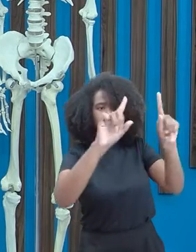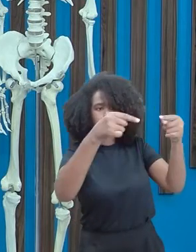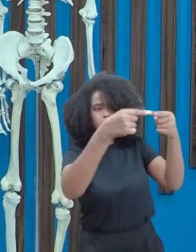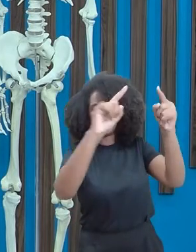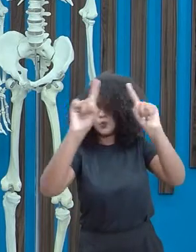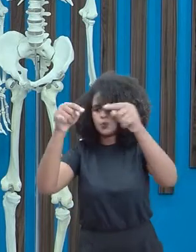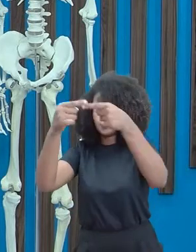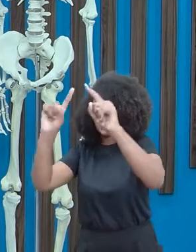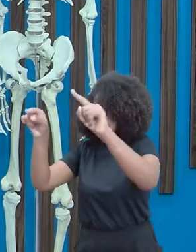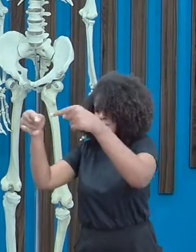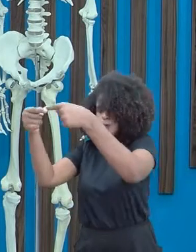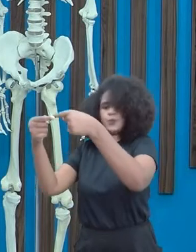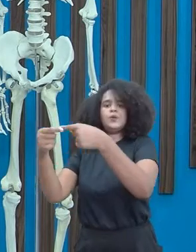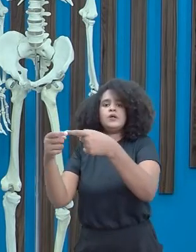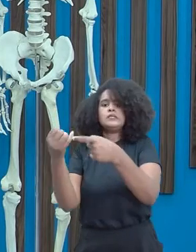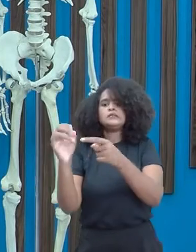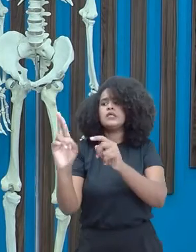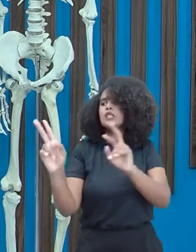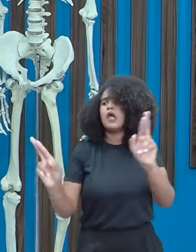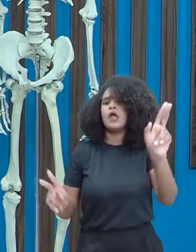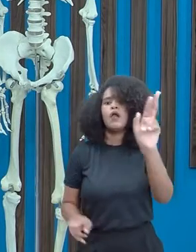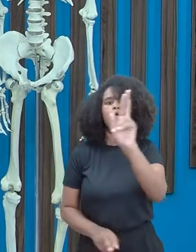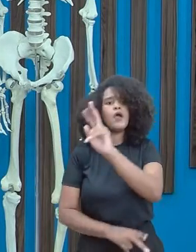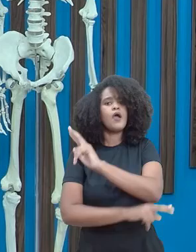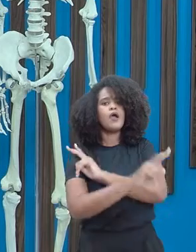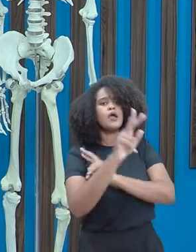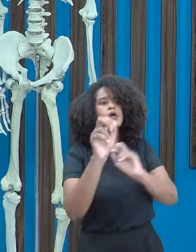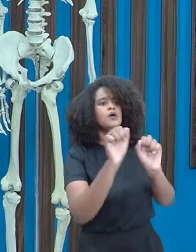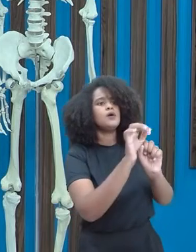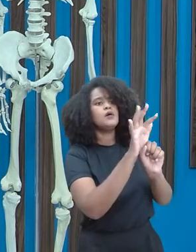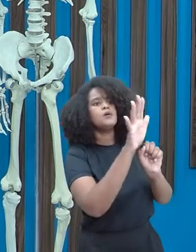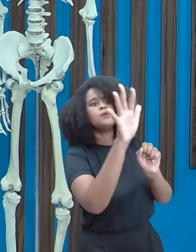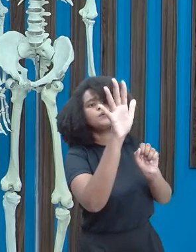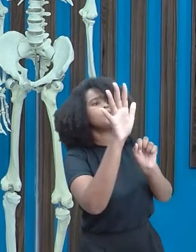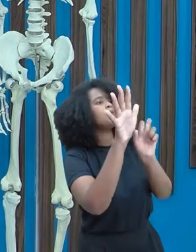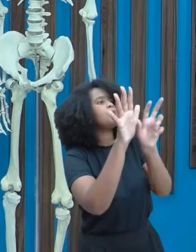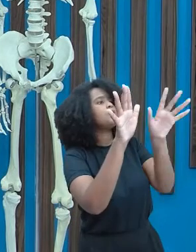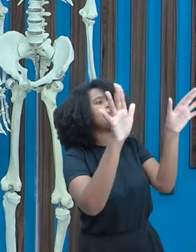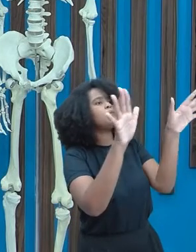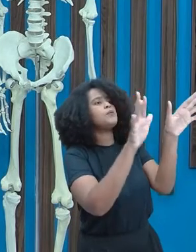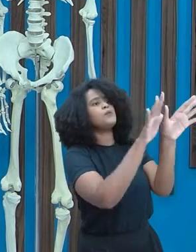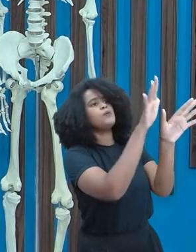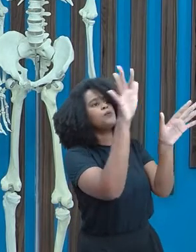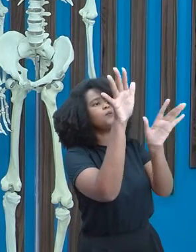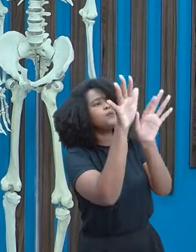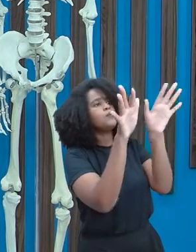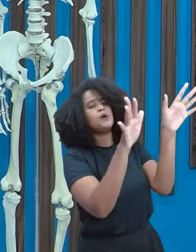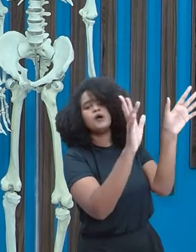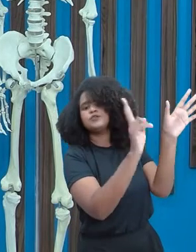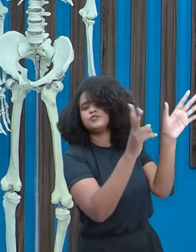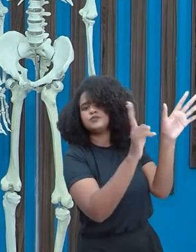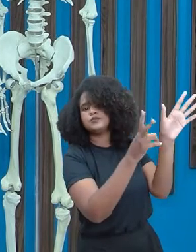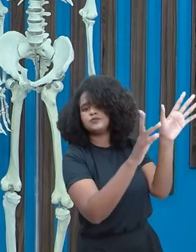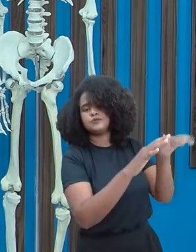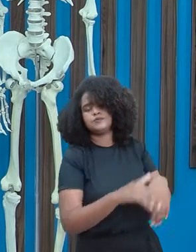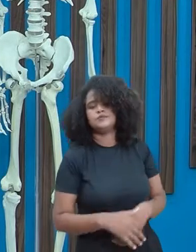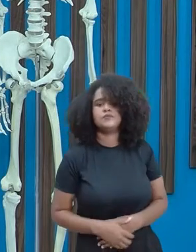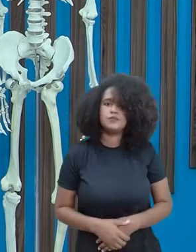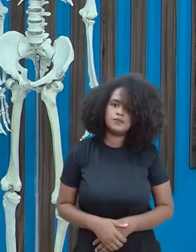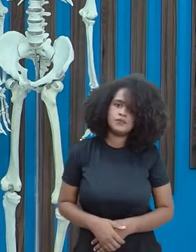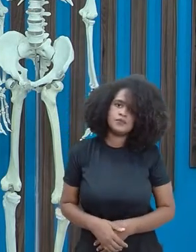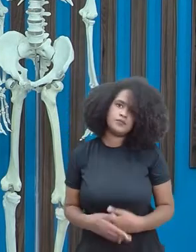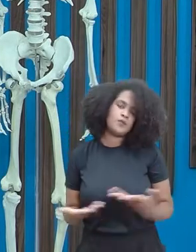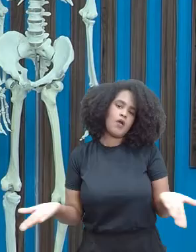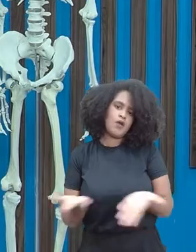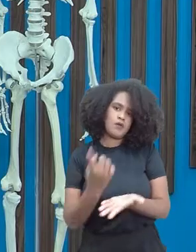que vão apresentando alguma diferenciação já vão sendo pontuadas em um outro local. O que é que